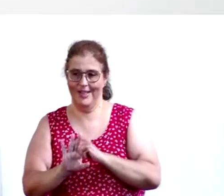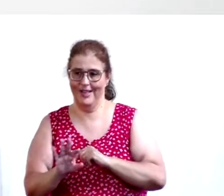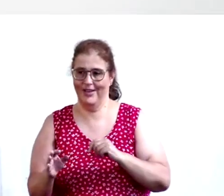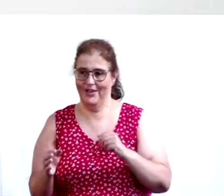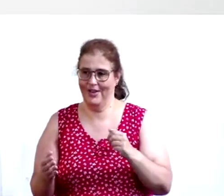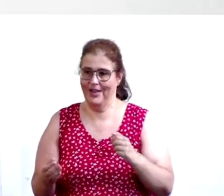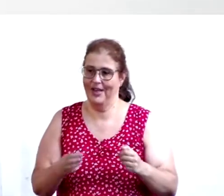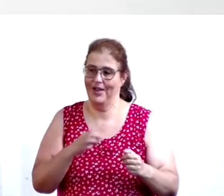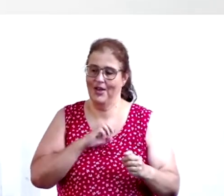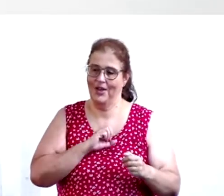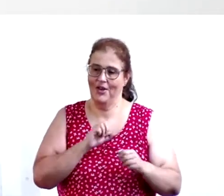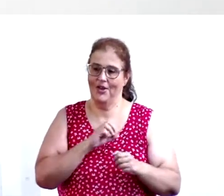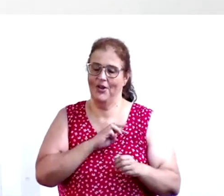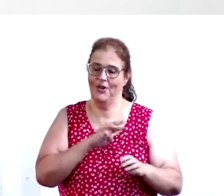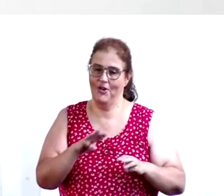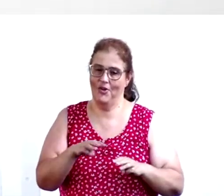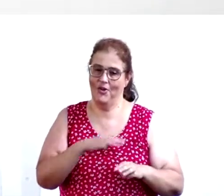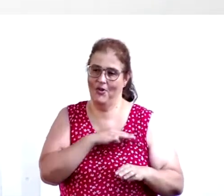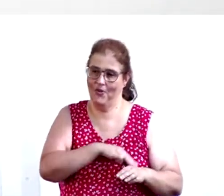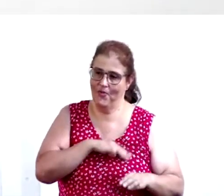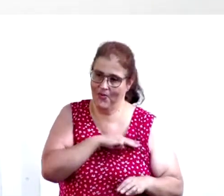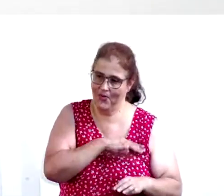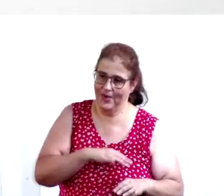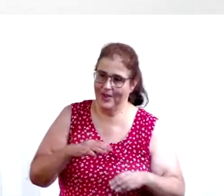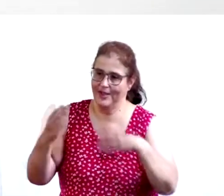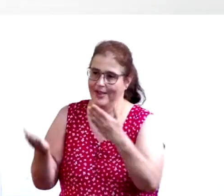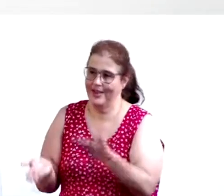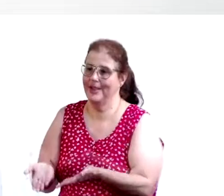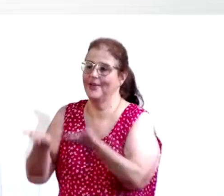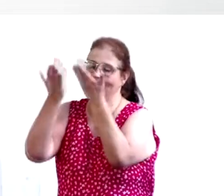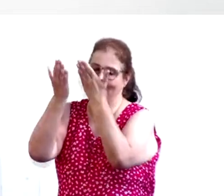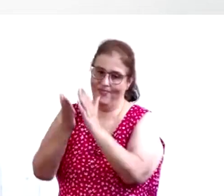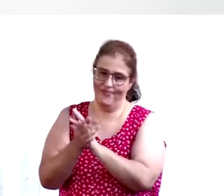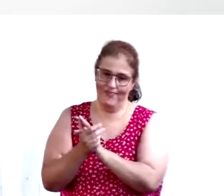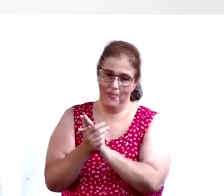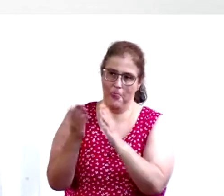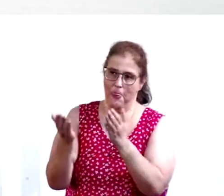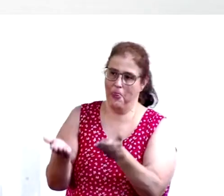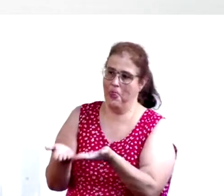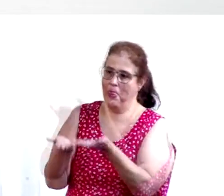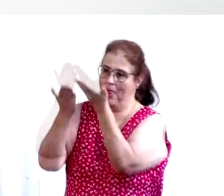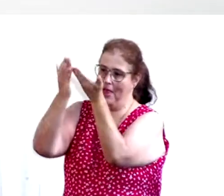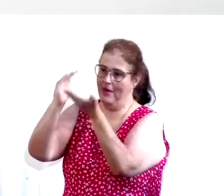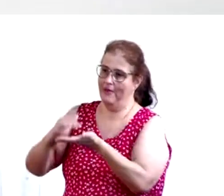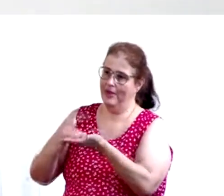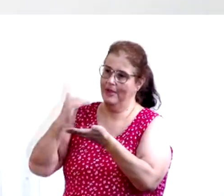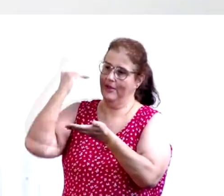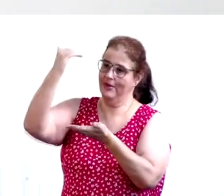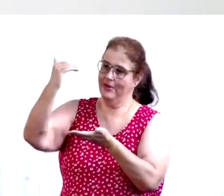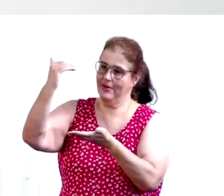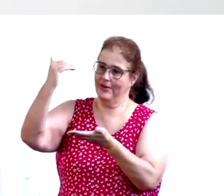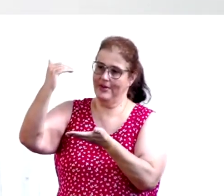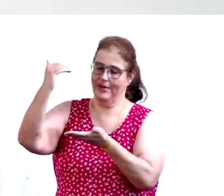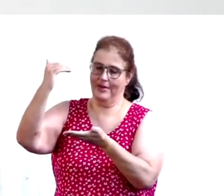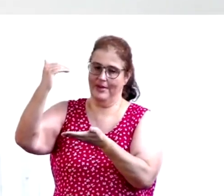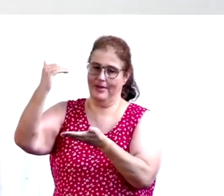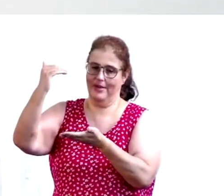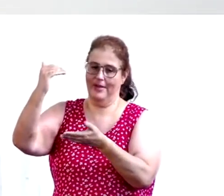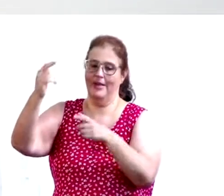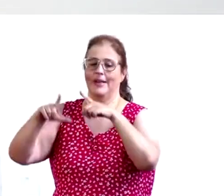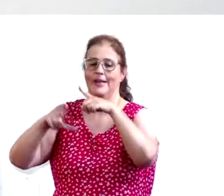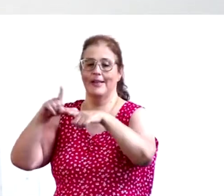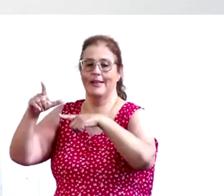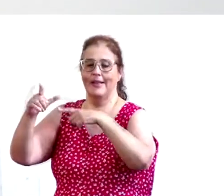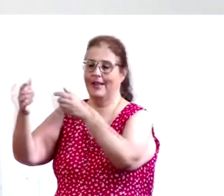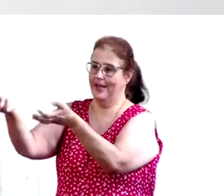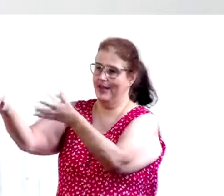Depois, a missão é feita por aqueles que exercem o sacerdócio real. Elevados, trazidos para perto de